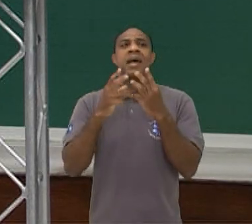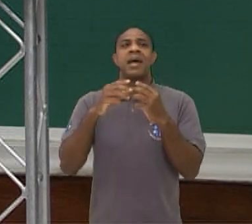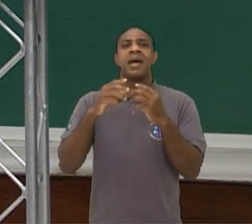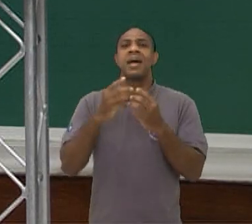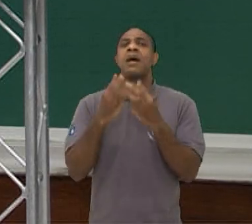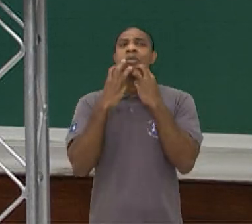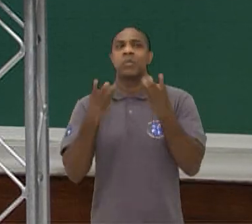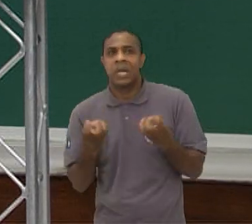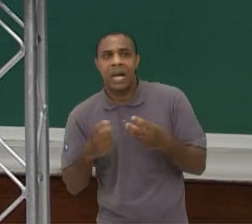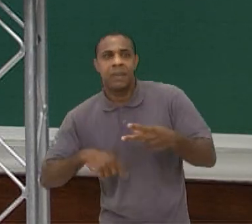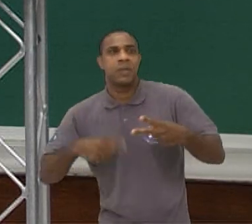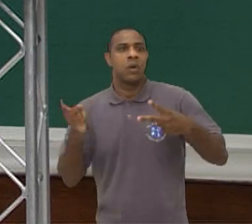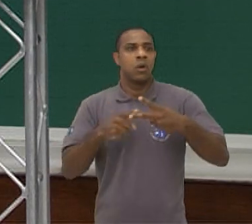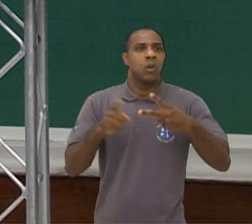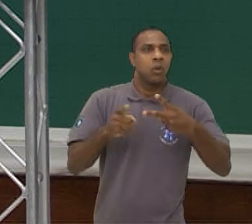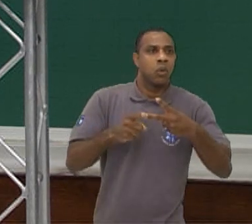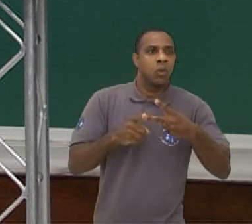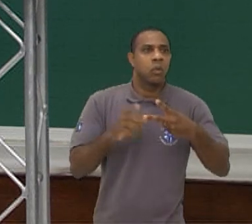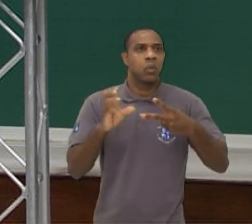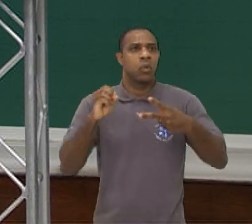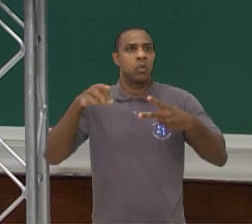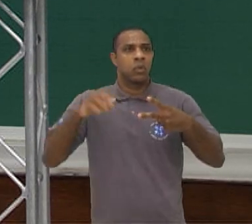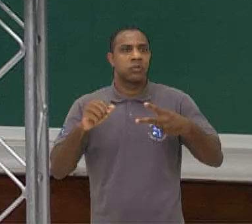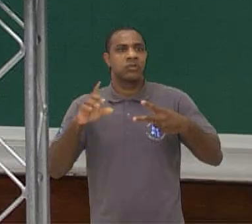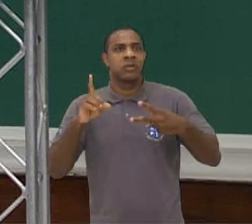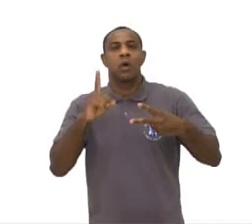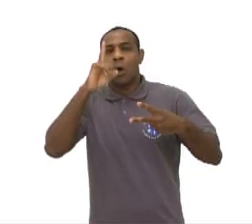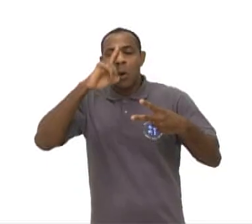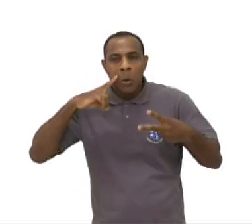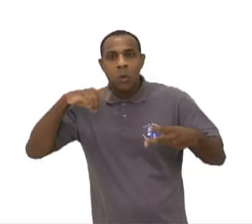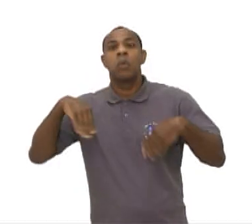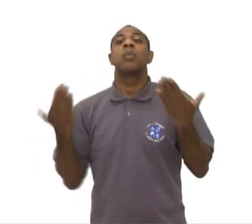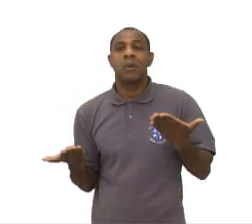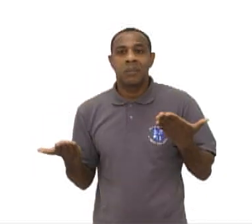está prestando atenção na aula e vai acertar a resposta.